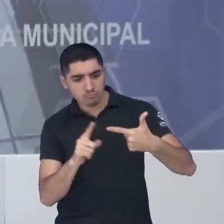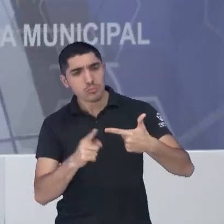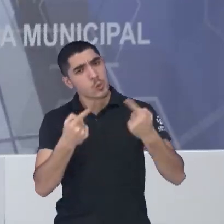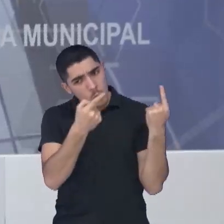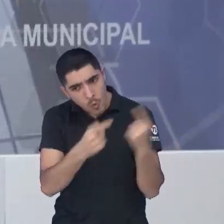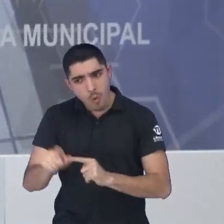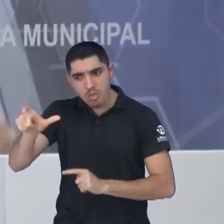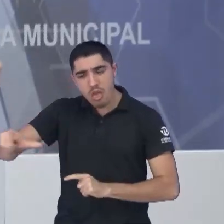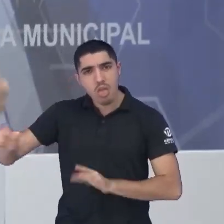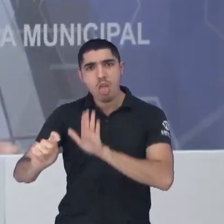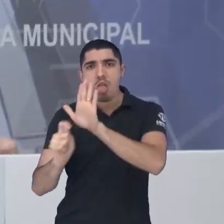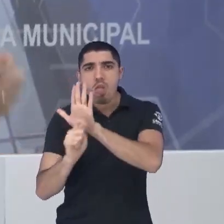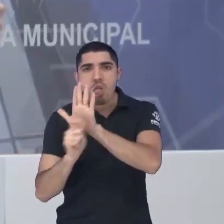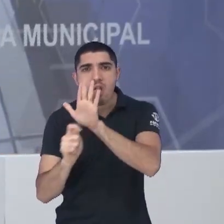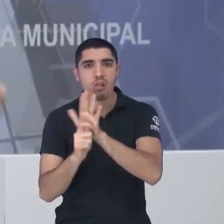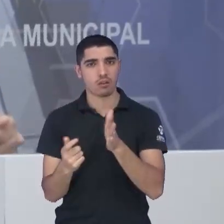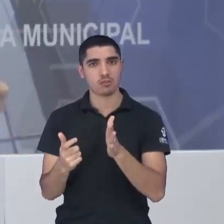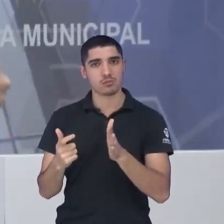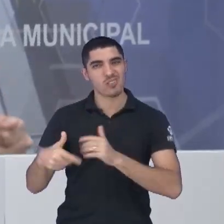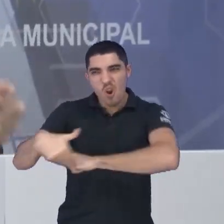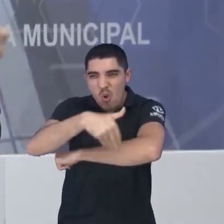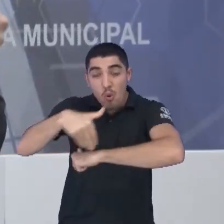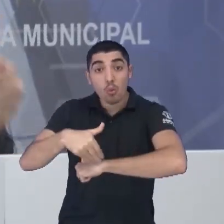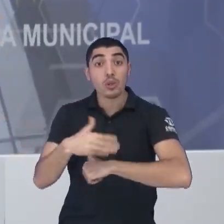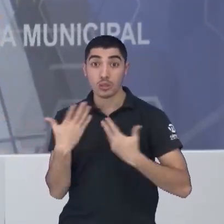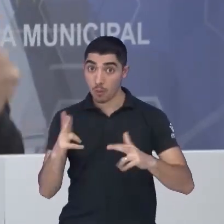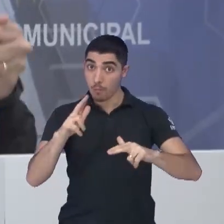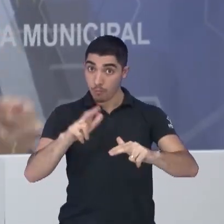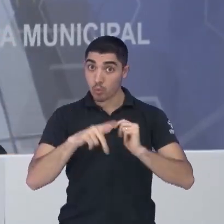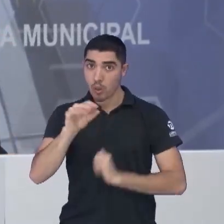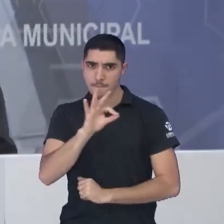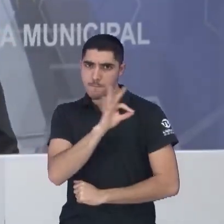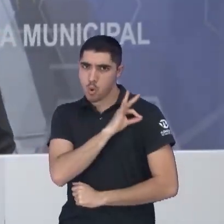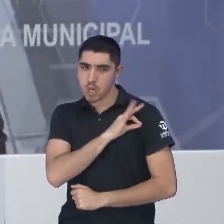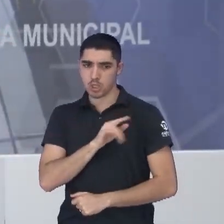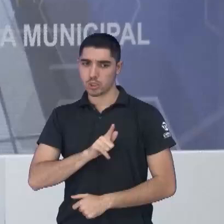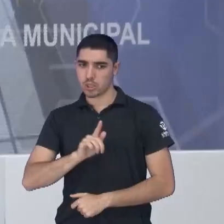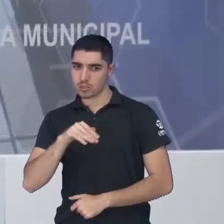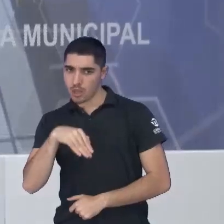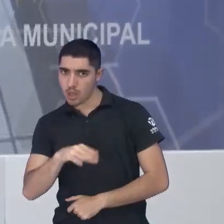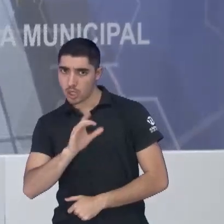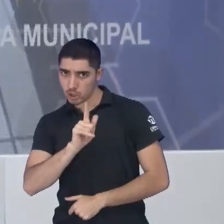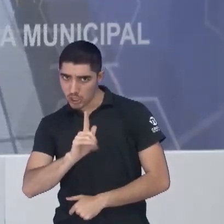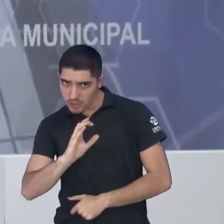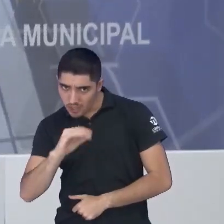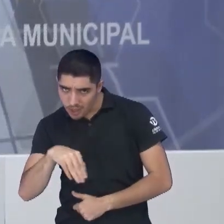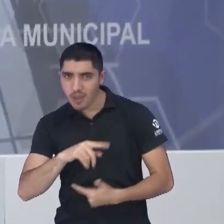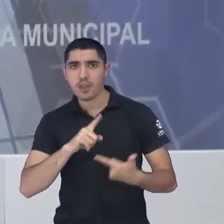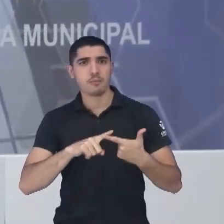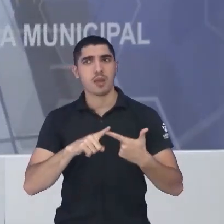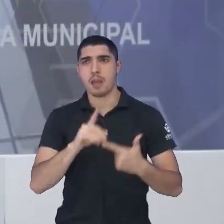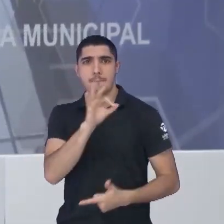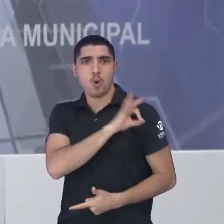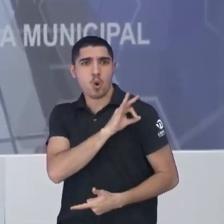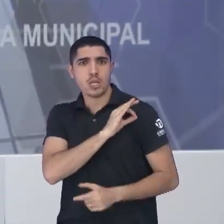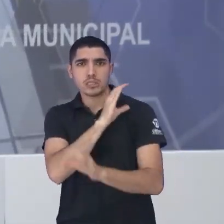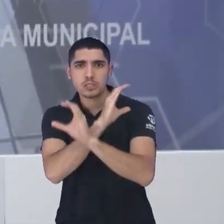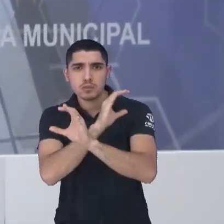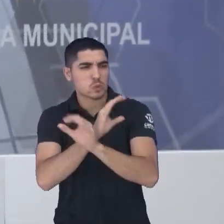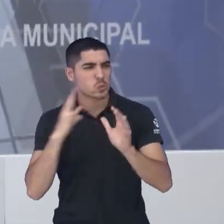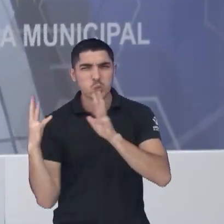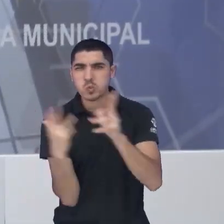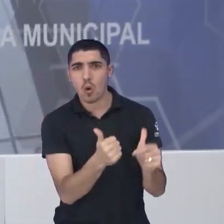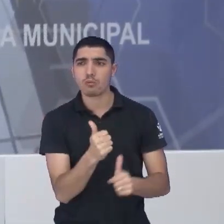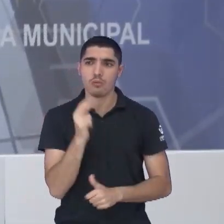públicos, se quiser colocar os agentes públicos, fiscais, funcionários da prefeitura, guarda municipal, para agir e para enquadrar